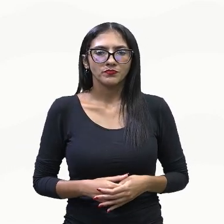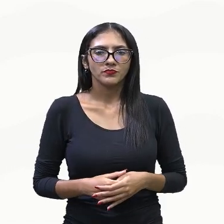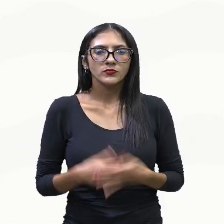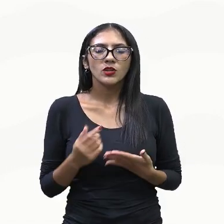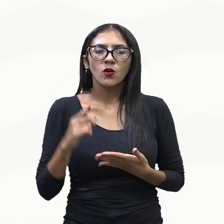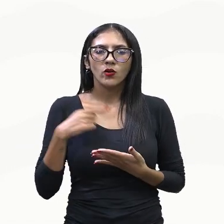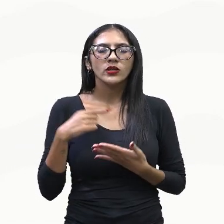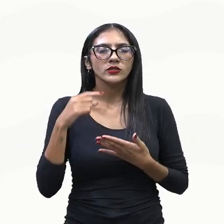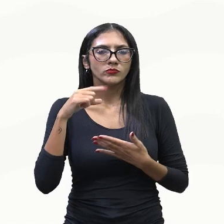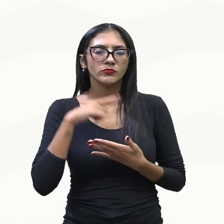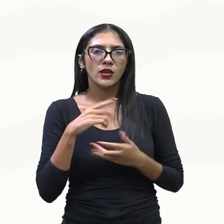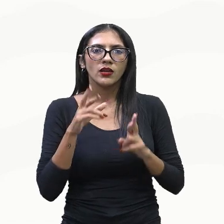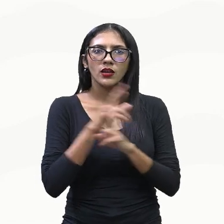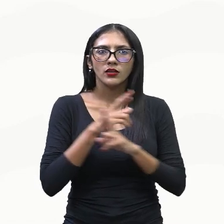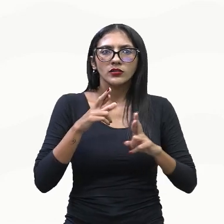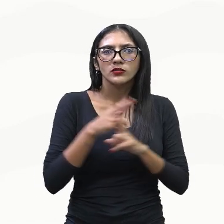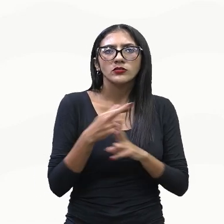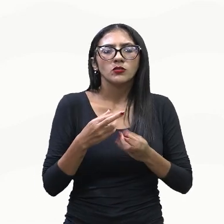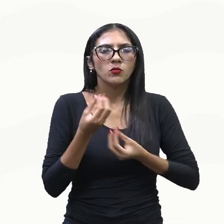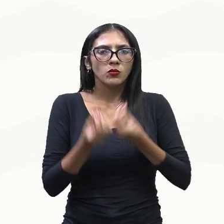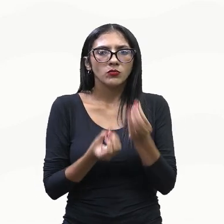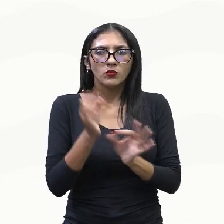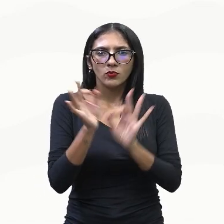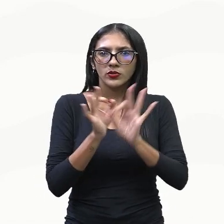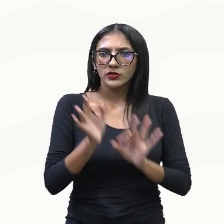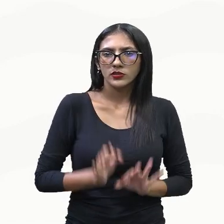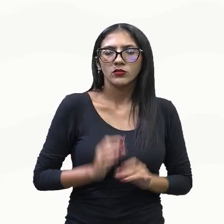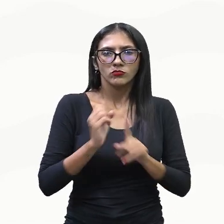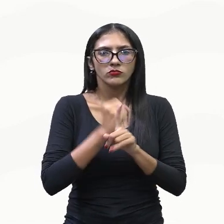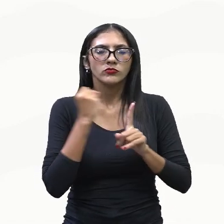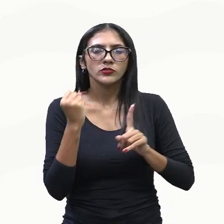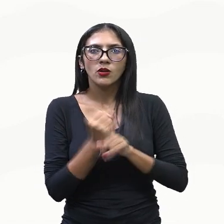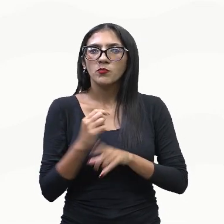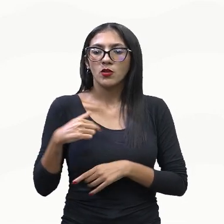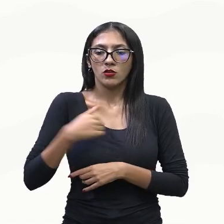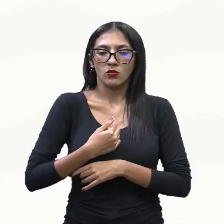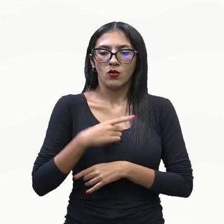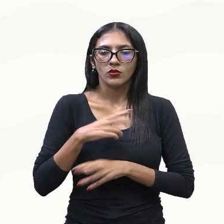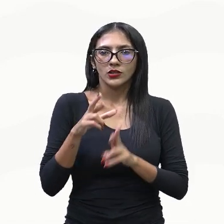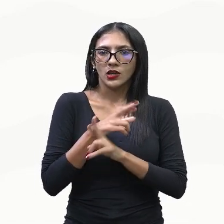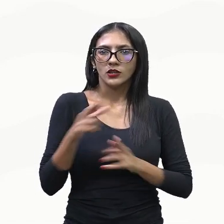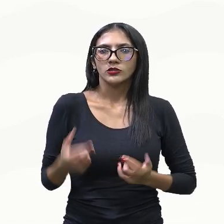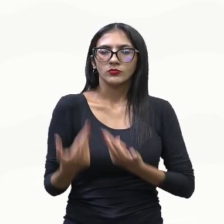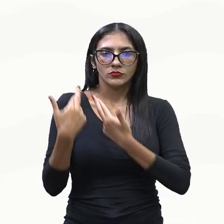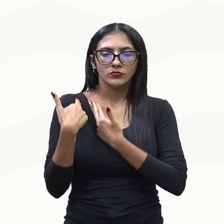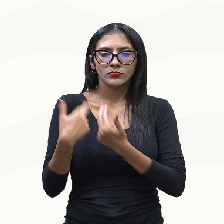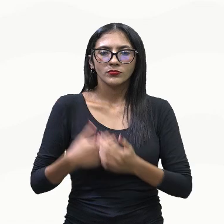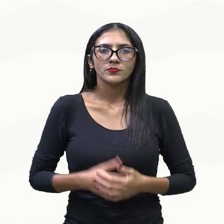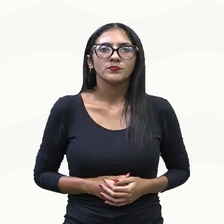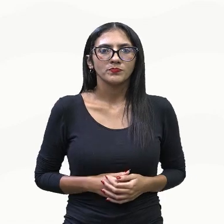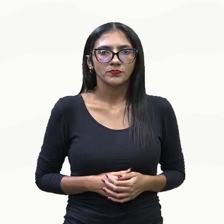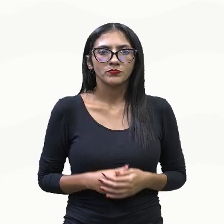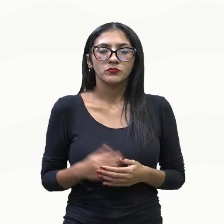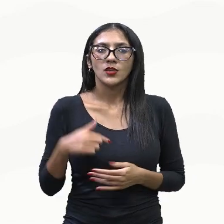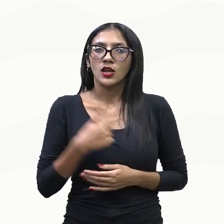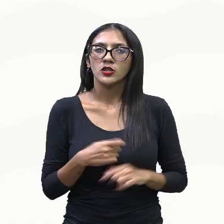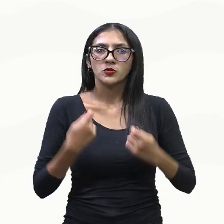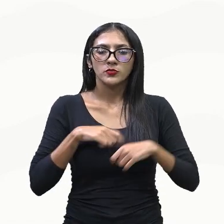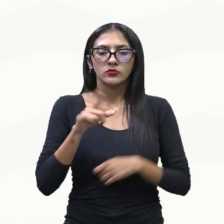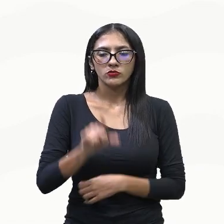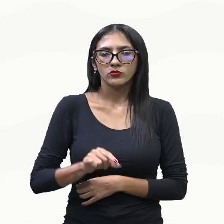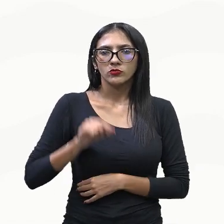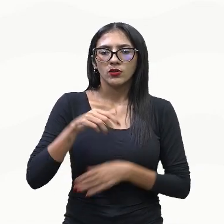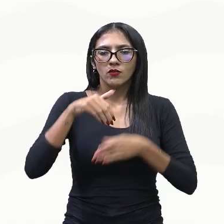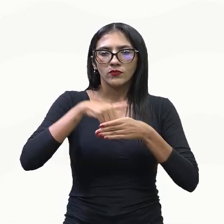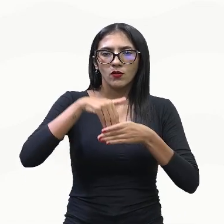a complexidade de uma sociedade e a nossa intervenção nela, certo? Precisamos eleger os nossos